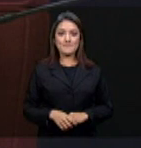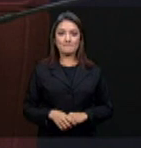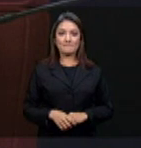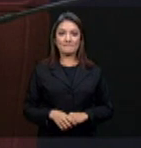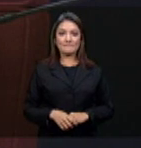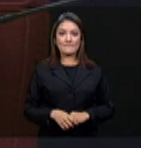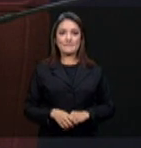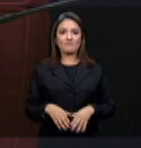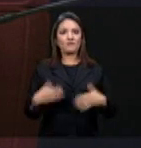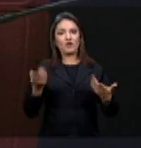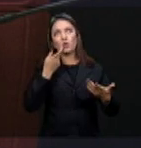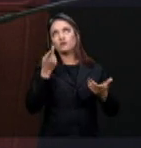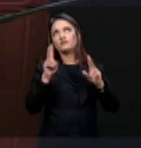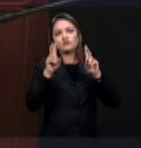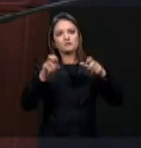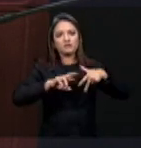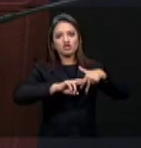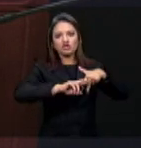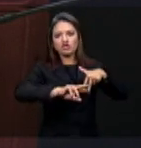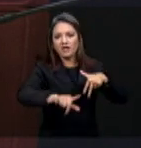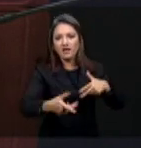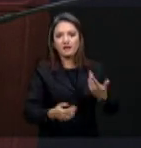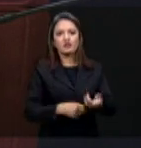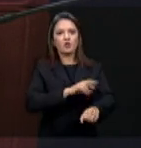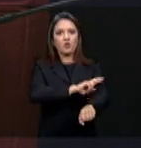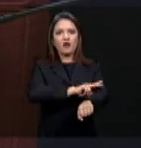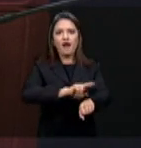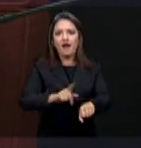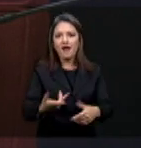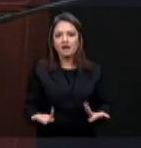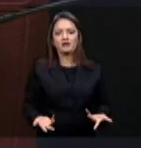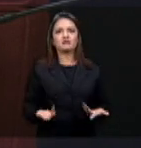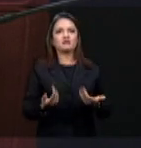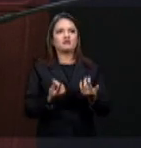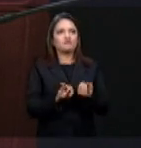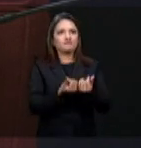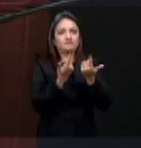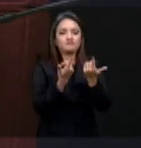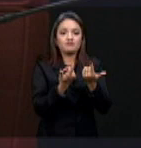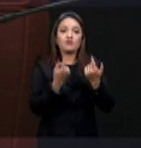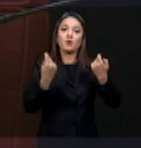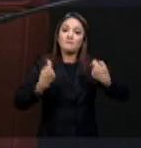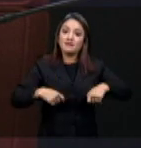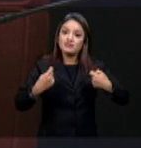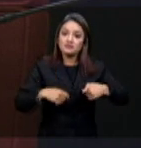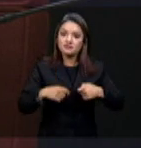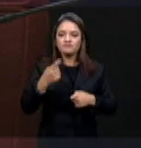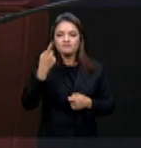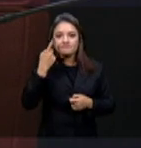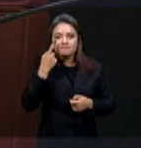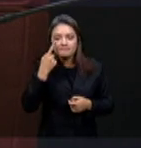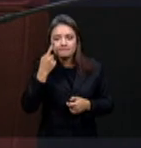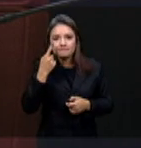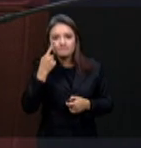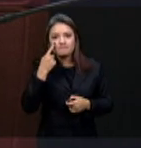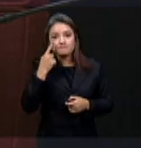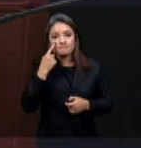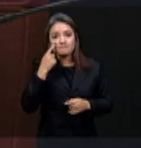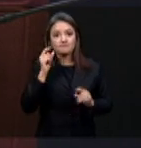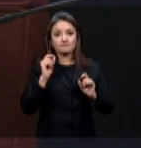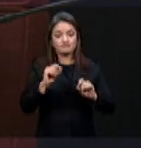fala questão de como gênero raça condição financeira social Esse princípio precisa ser observado que a gente possa